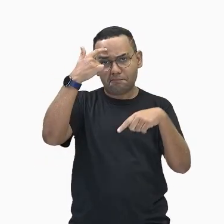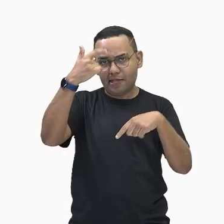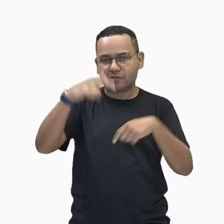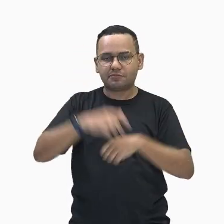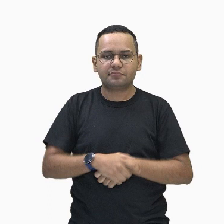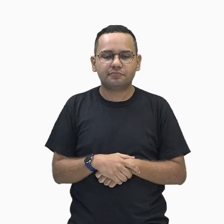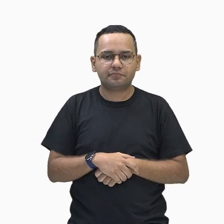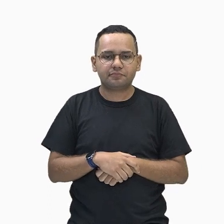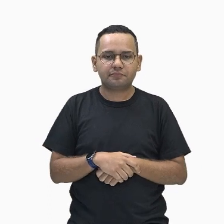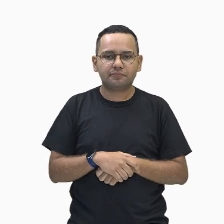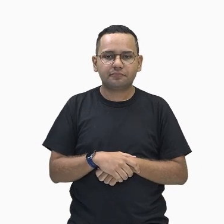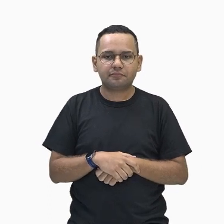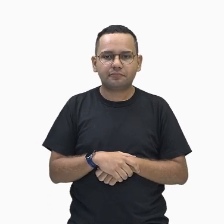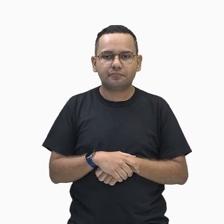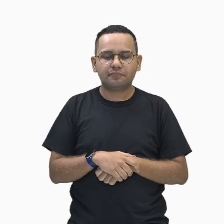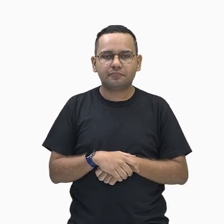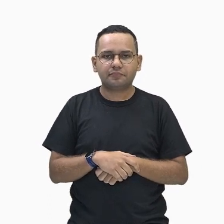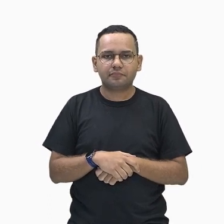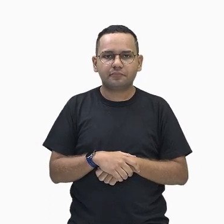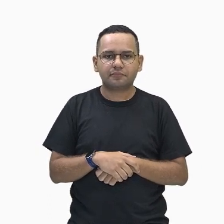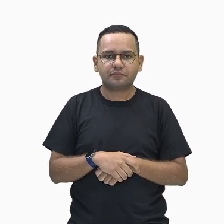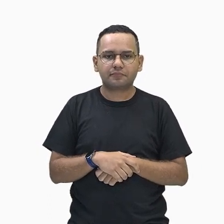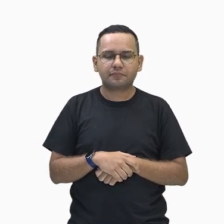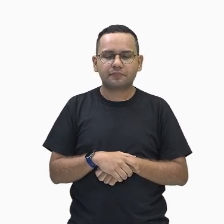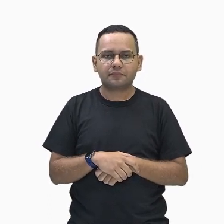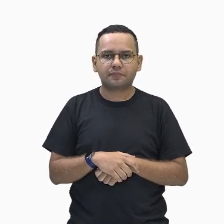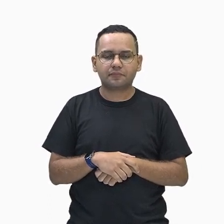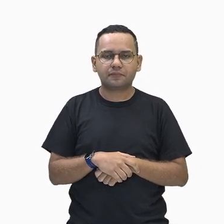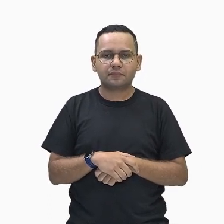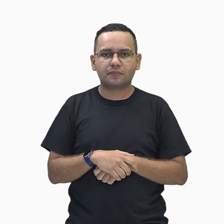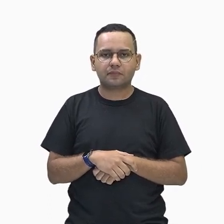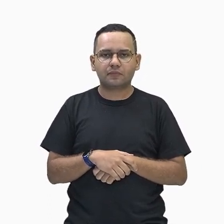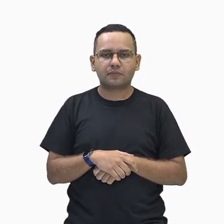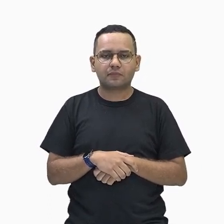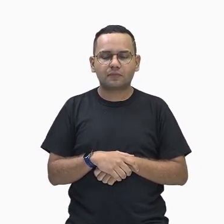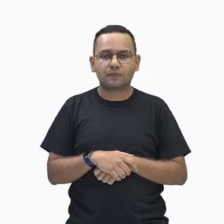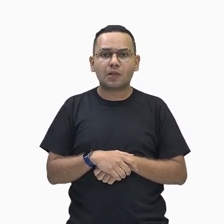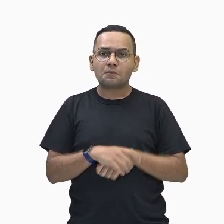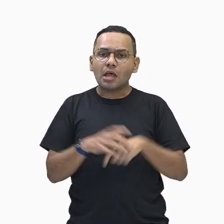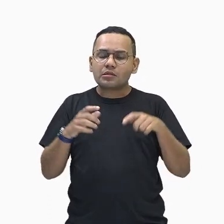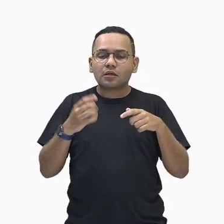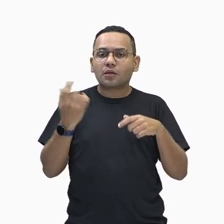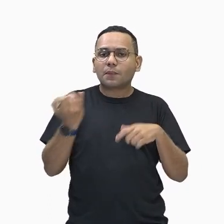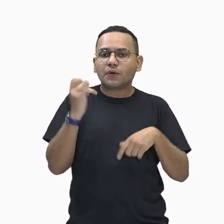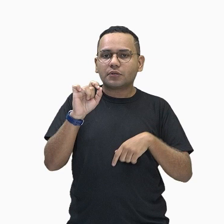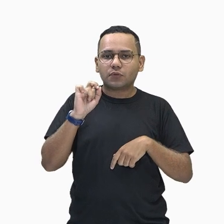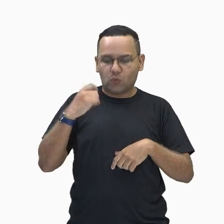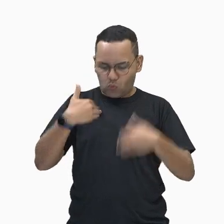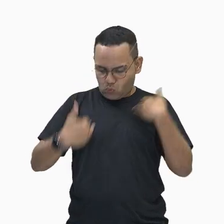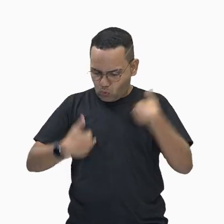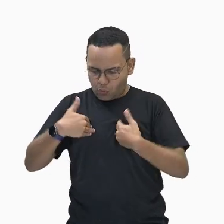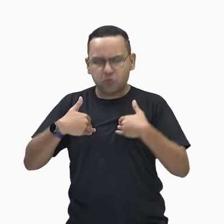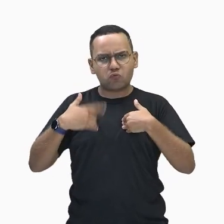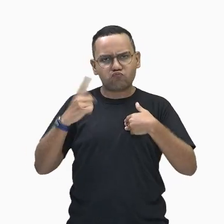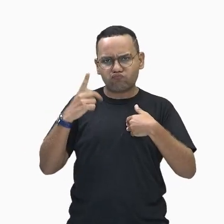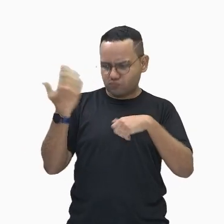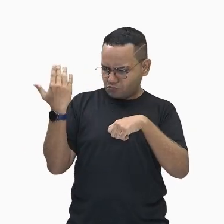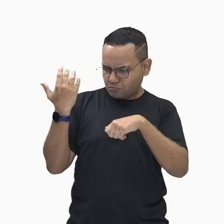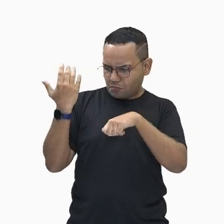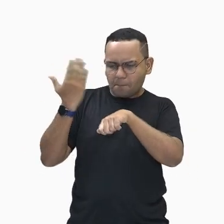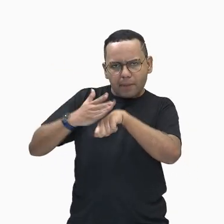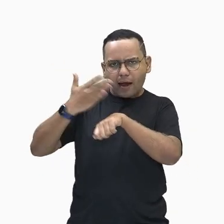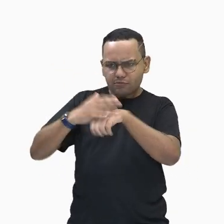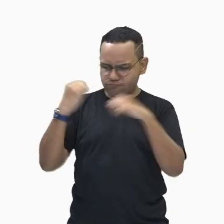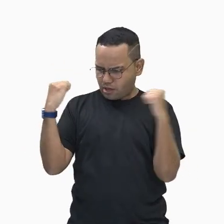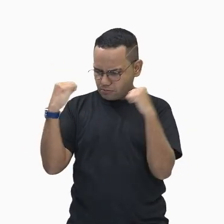eh eh olhando para o que de repente você julga que não é tão perfeito não é tão legal mas as